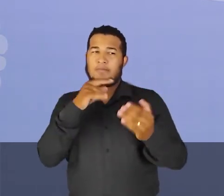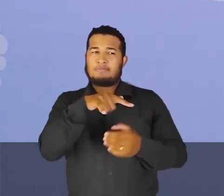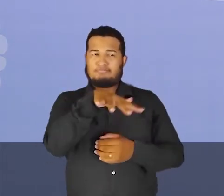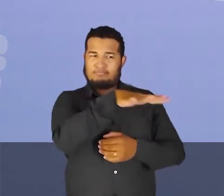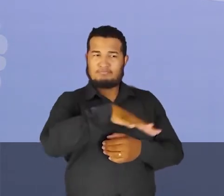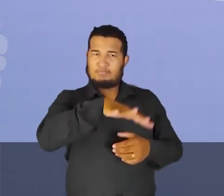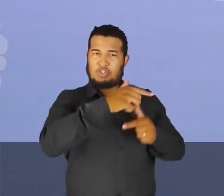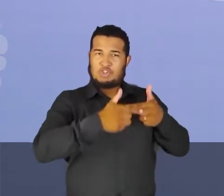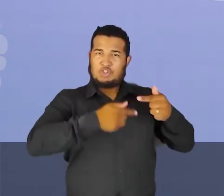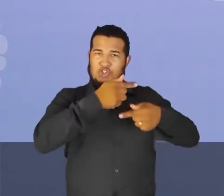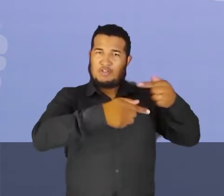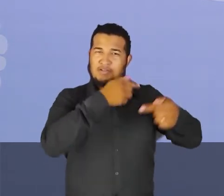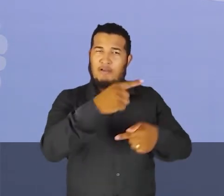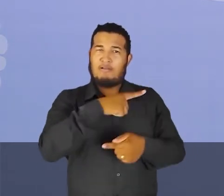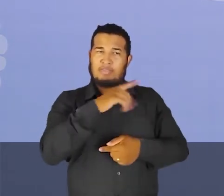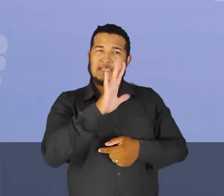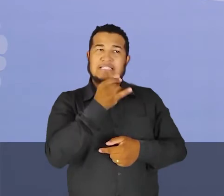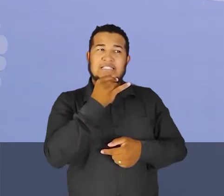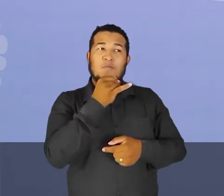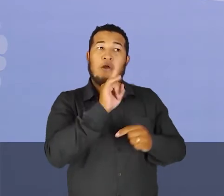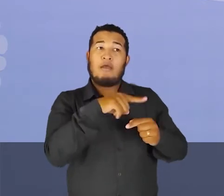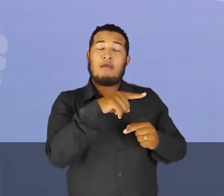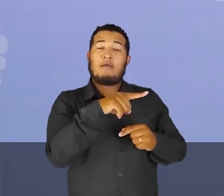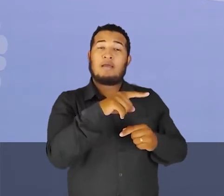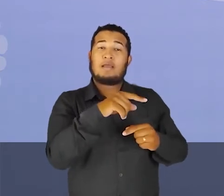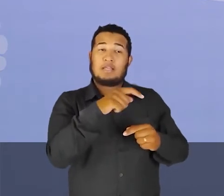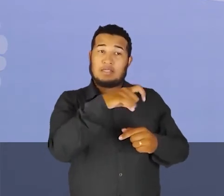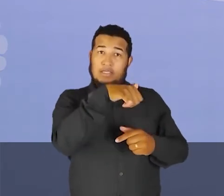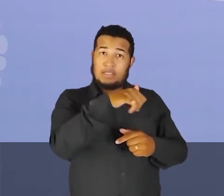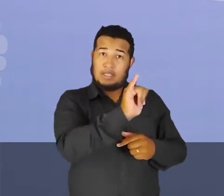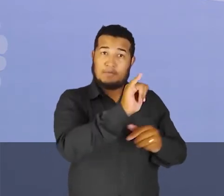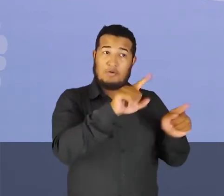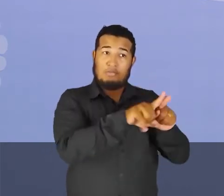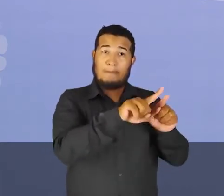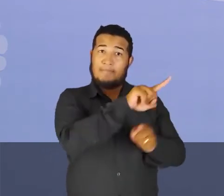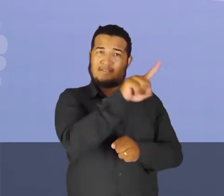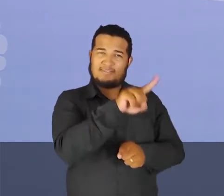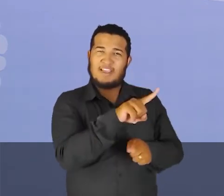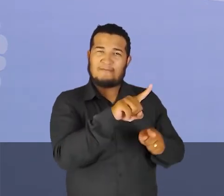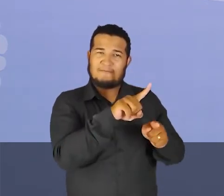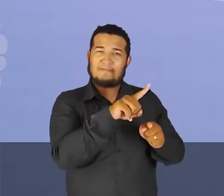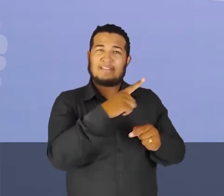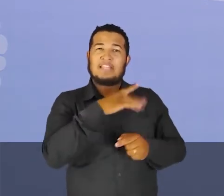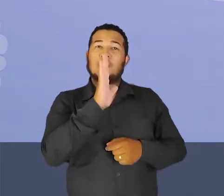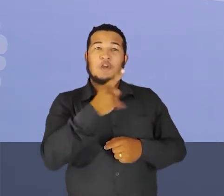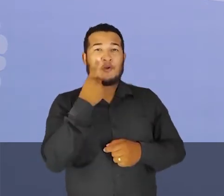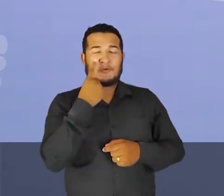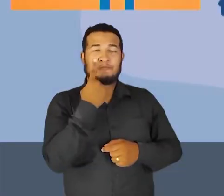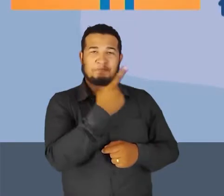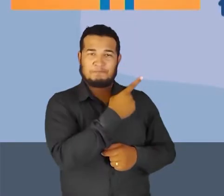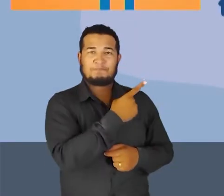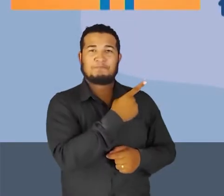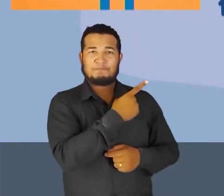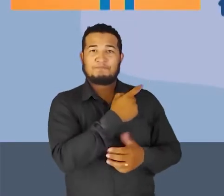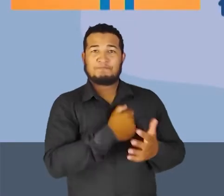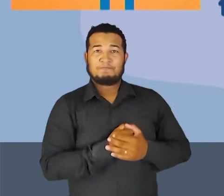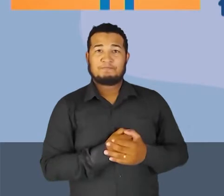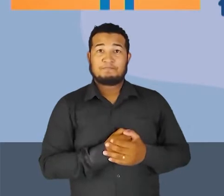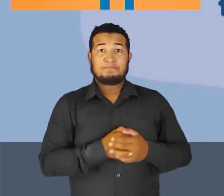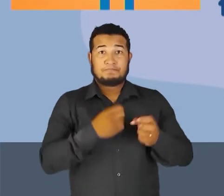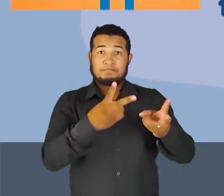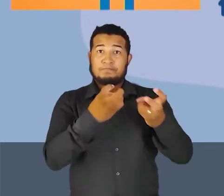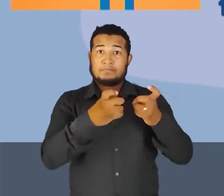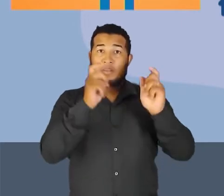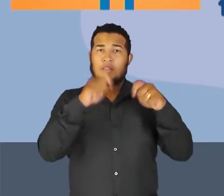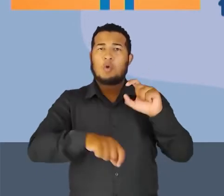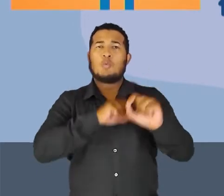as gerações Y e Z, e aí eu já coloco ali na tela para vocês, nós vamos